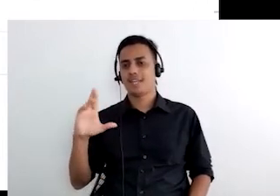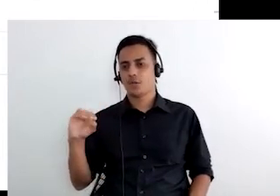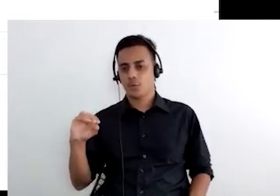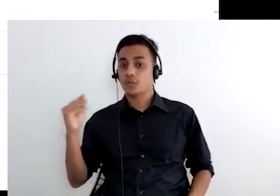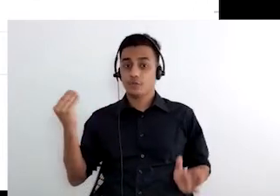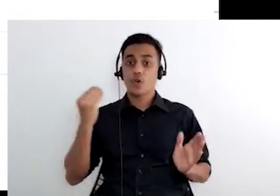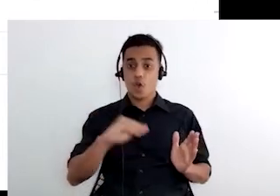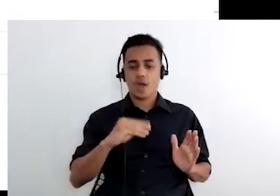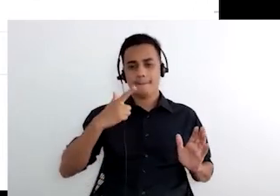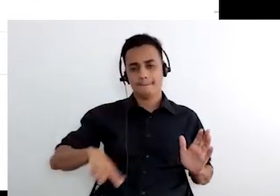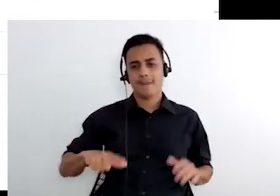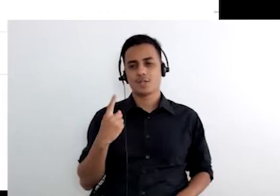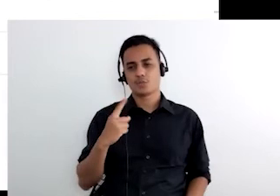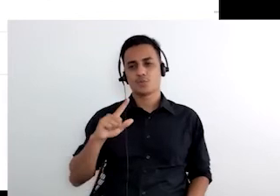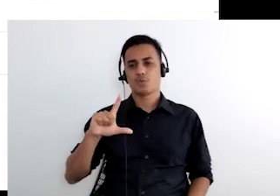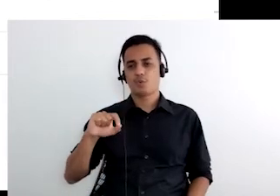é um loop para...